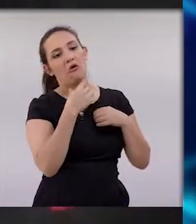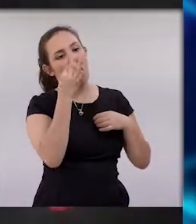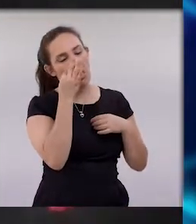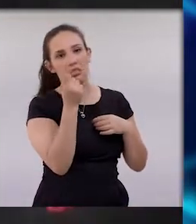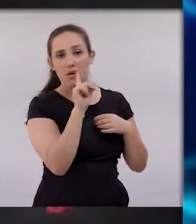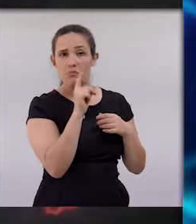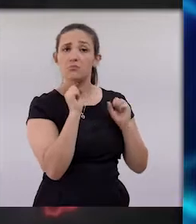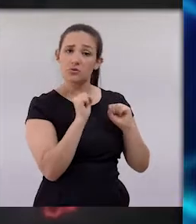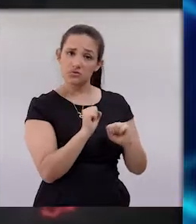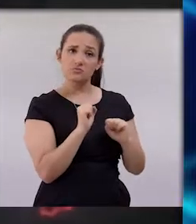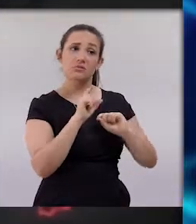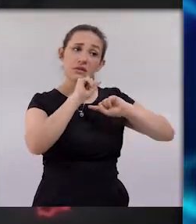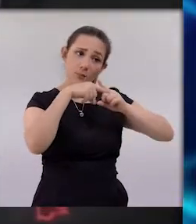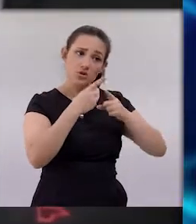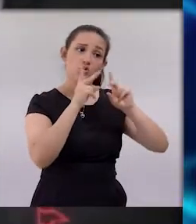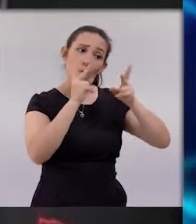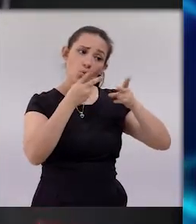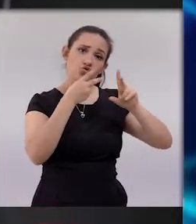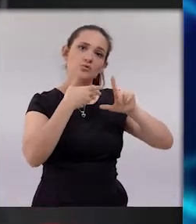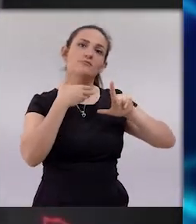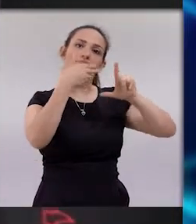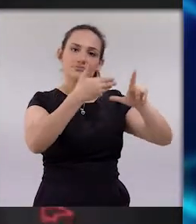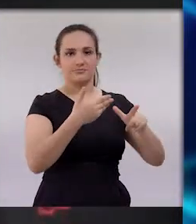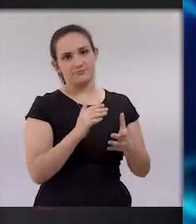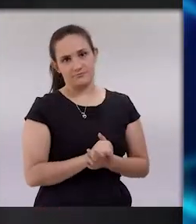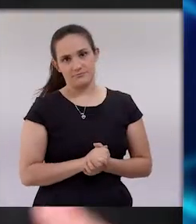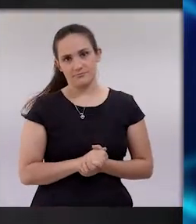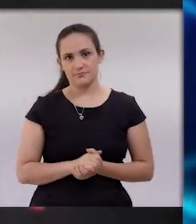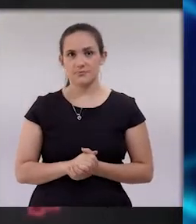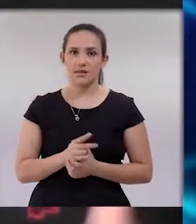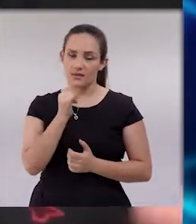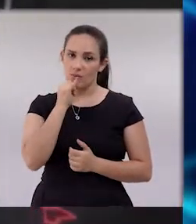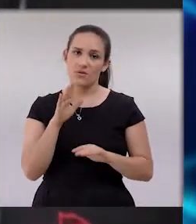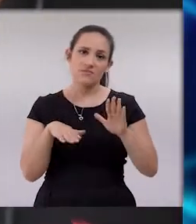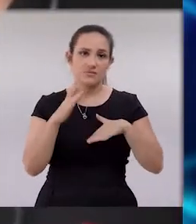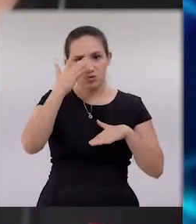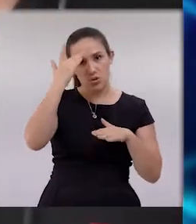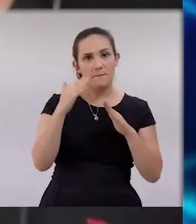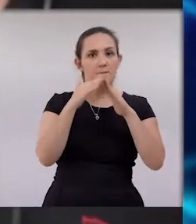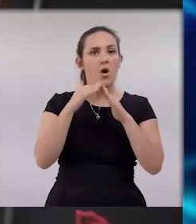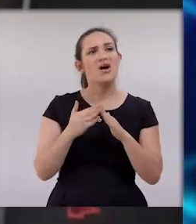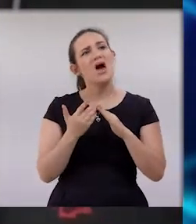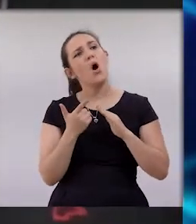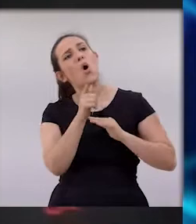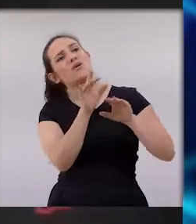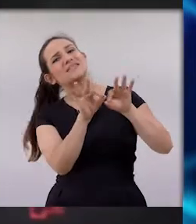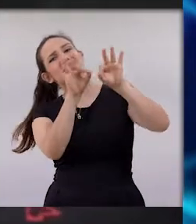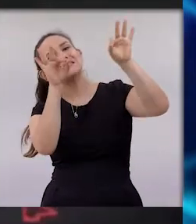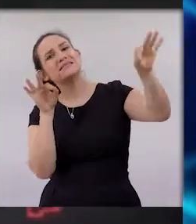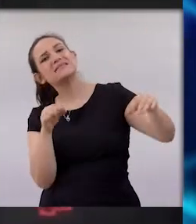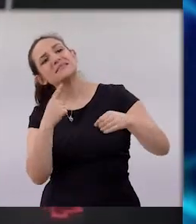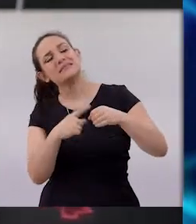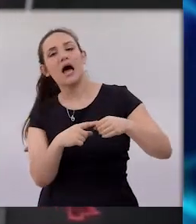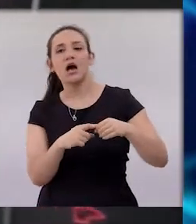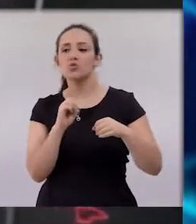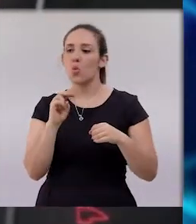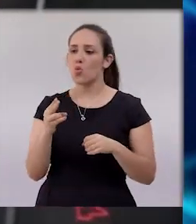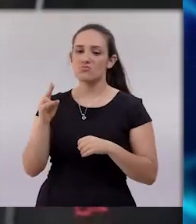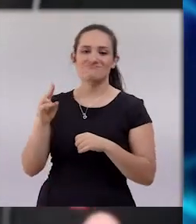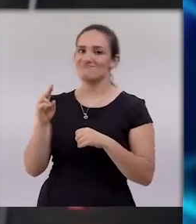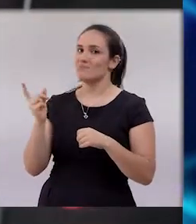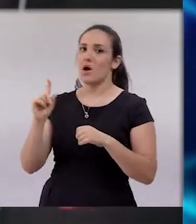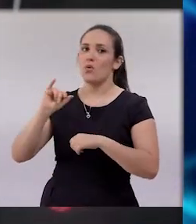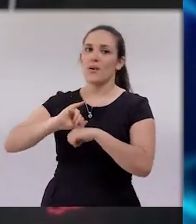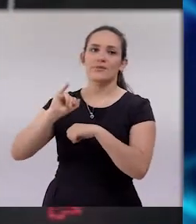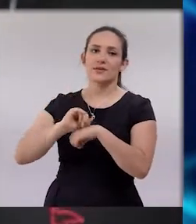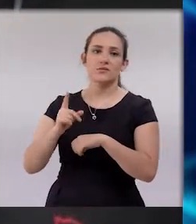presencialmente no consultório. Isso serve muito para pacientes que moram em outras cidades, moram distantes dos grandes centros